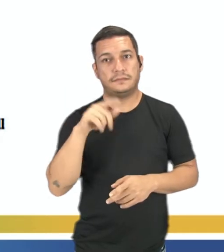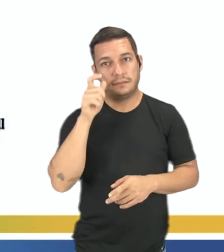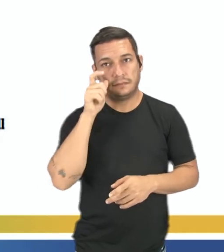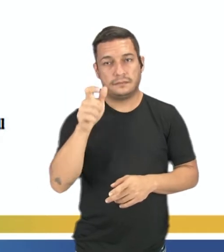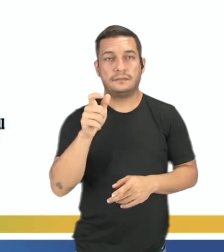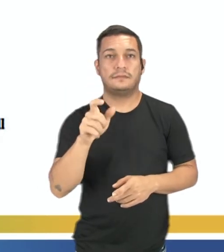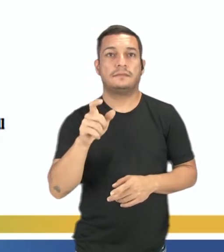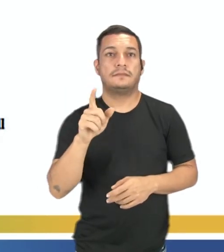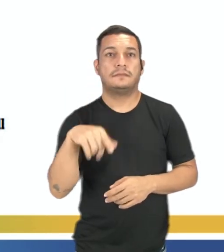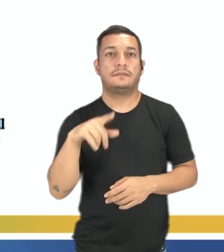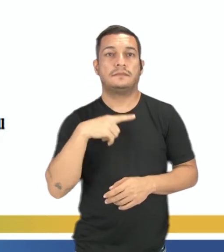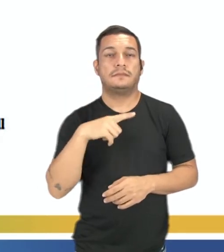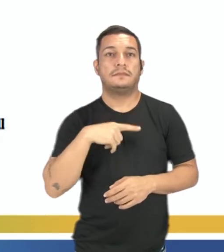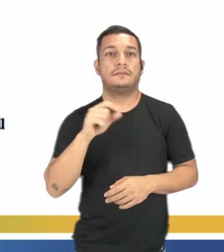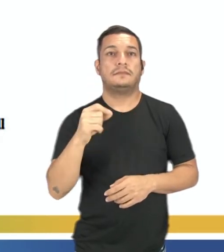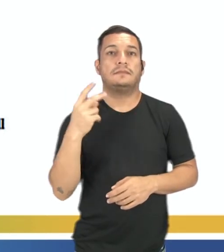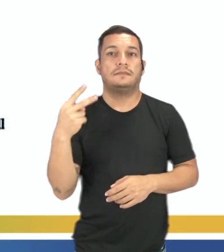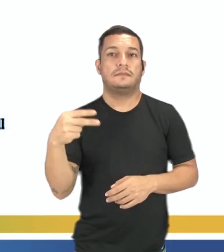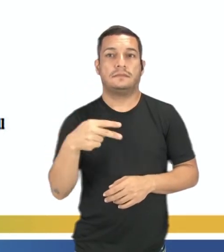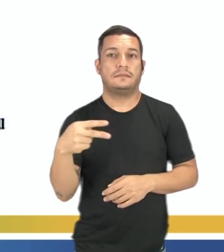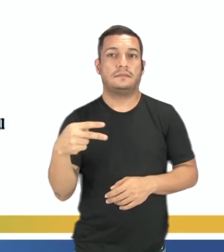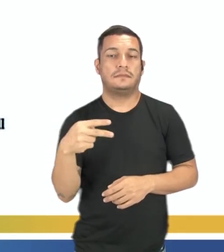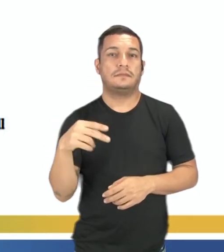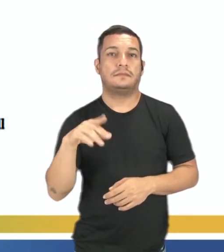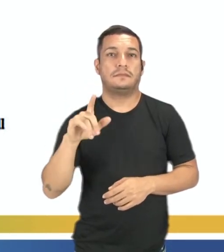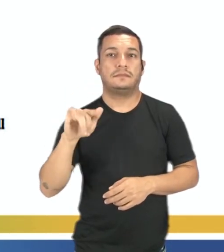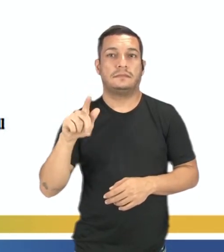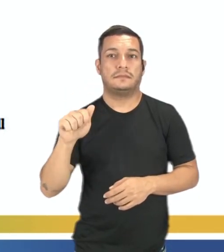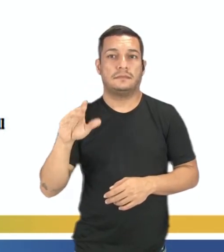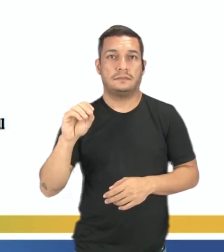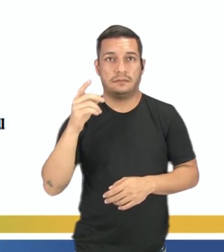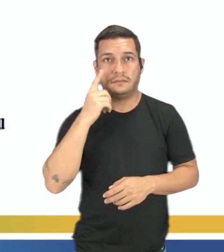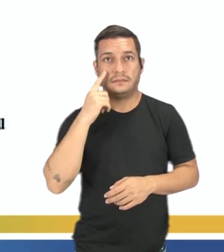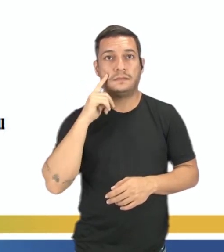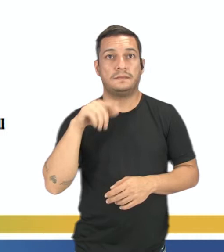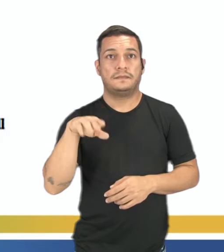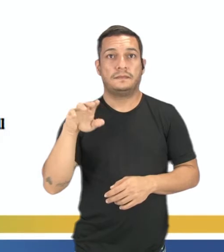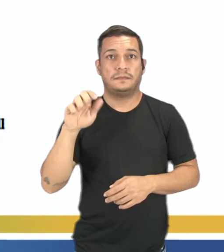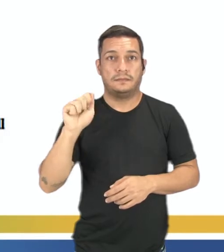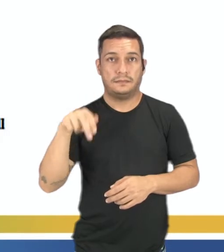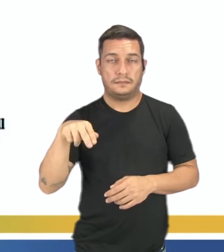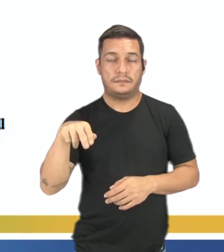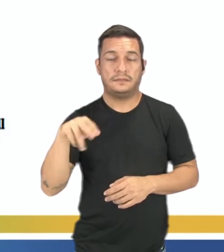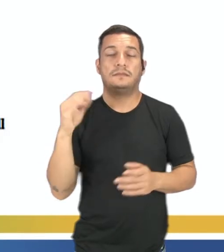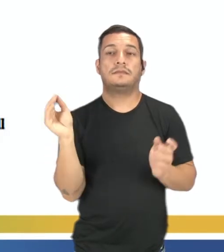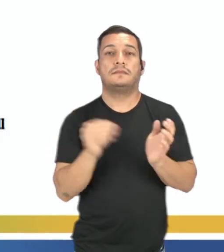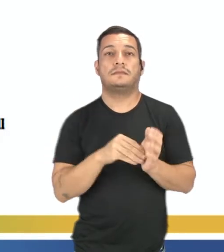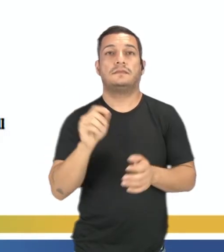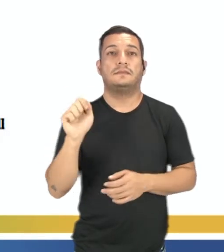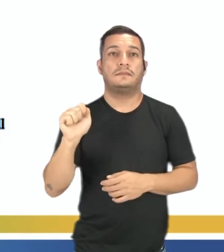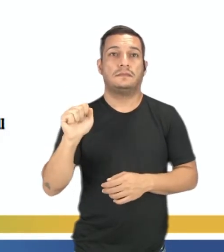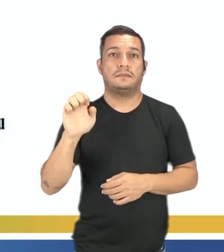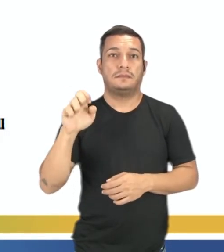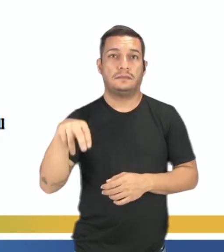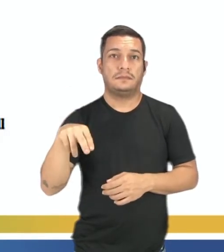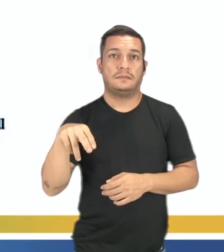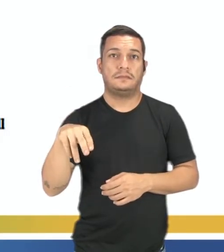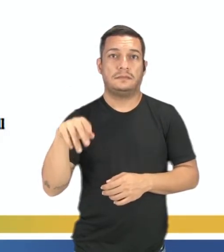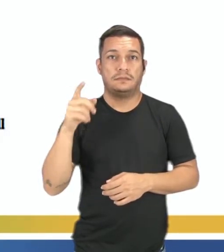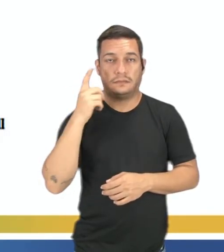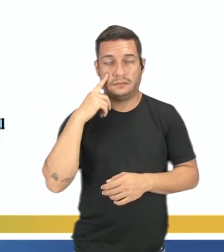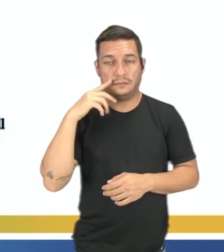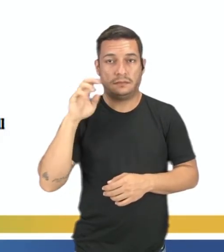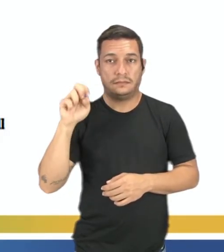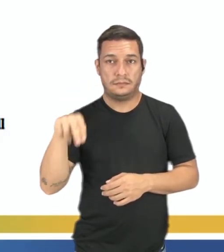vocês observarão aqui eu tenho uma dupla ligação portanto ao invés de hum eu vou colocar em